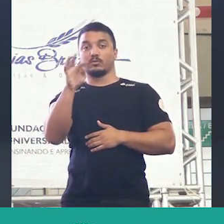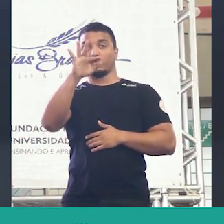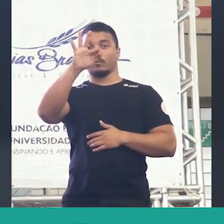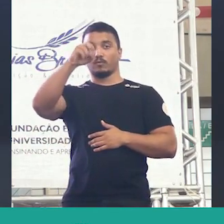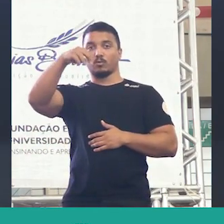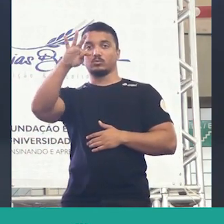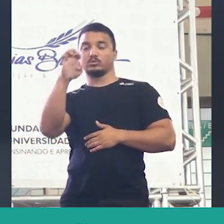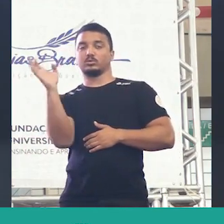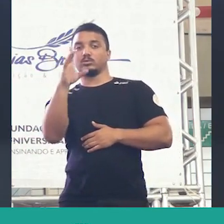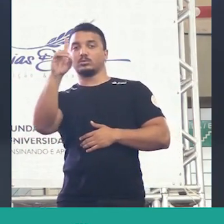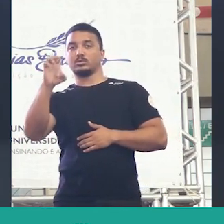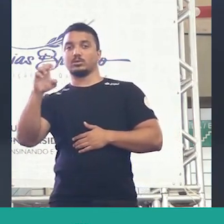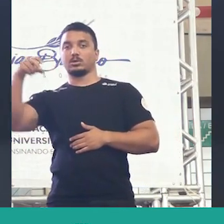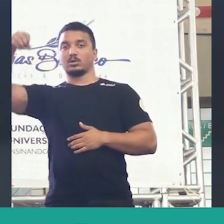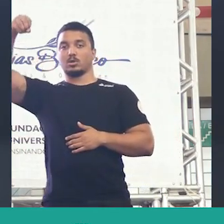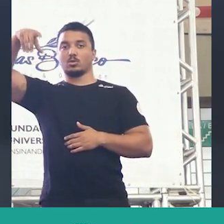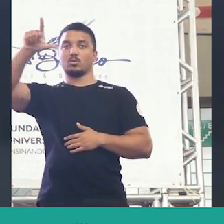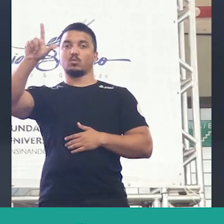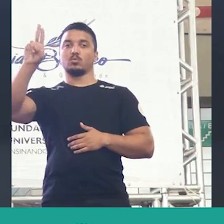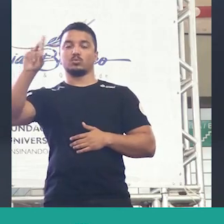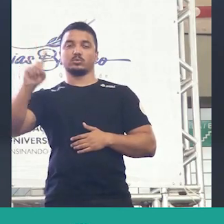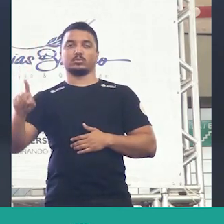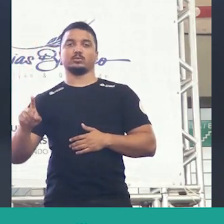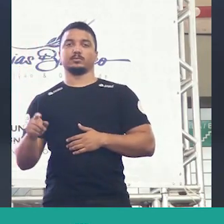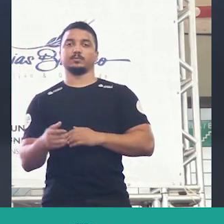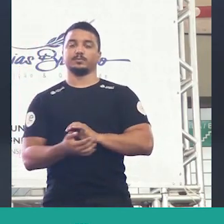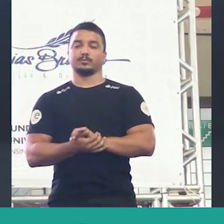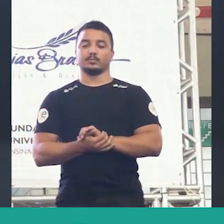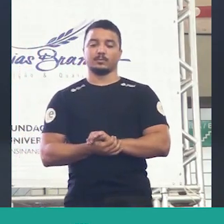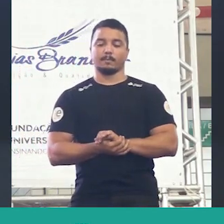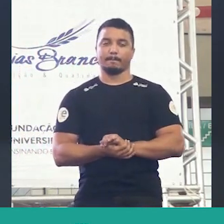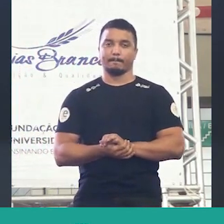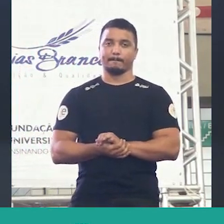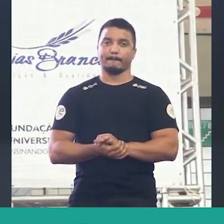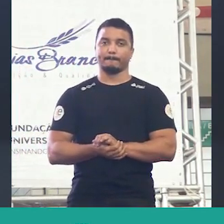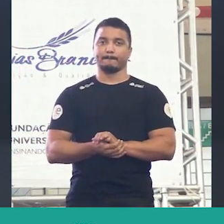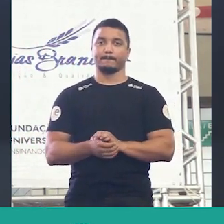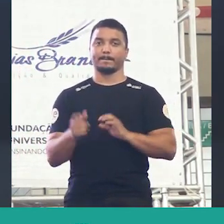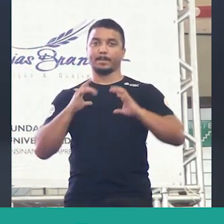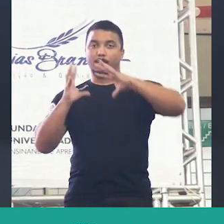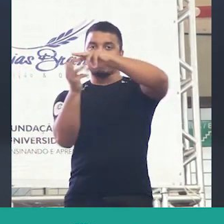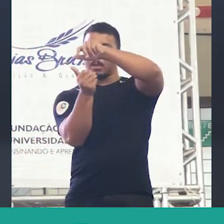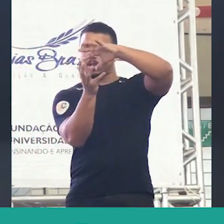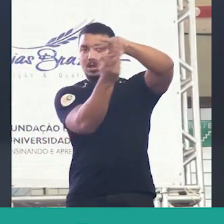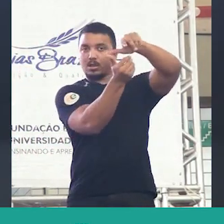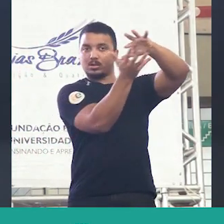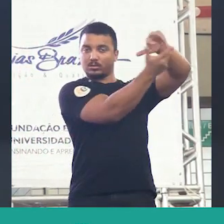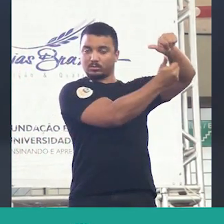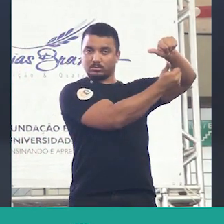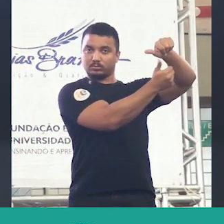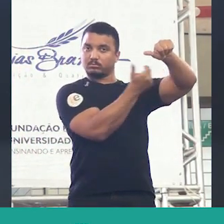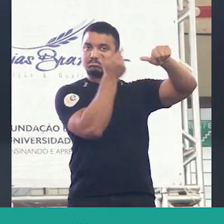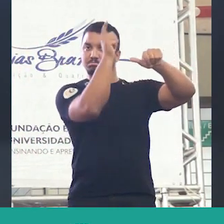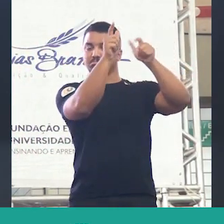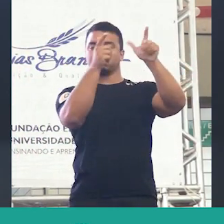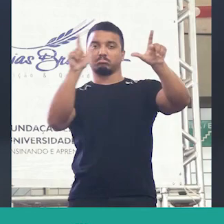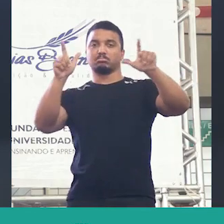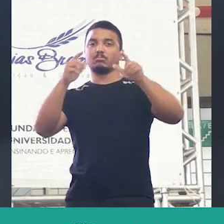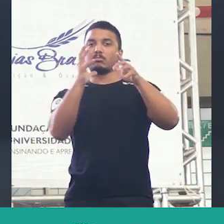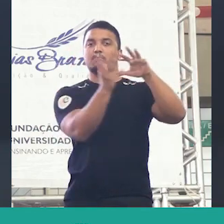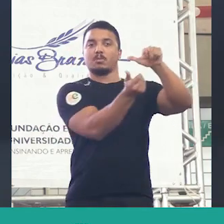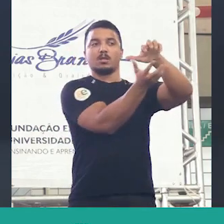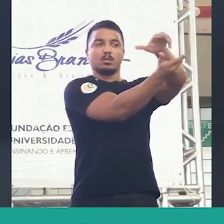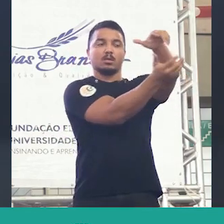secundária? Secundária. Perfeito, galera. Vamos lá. Os planetas. Os